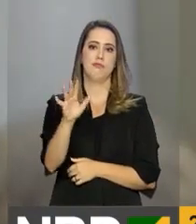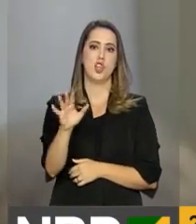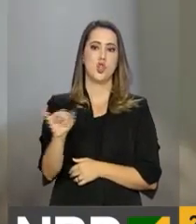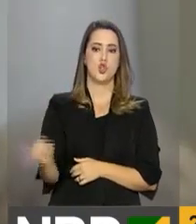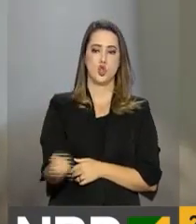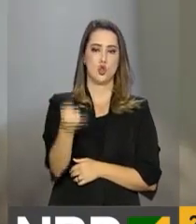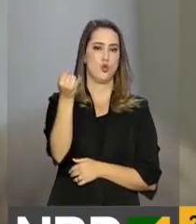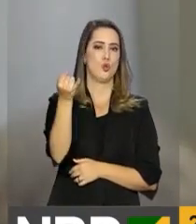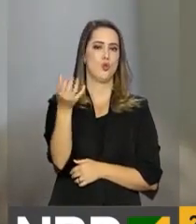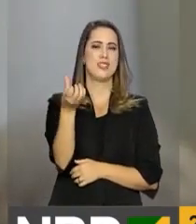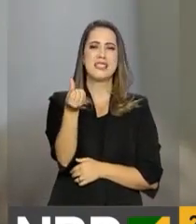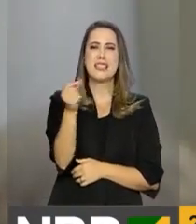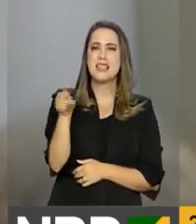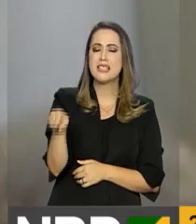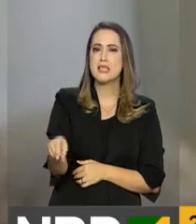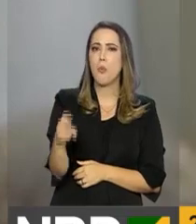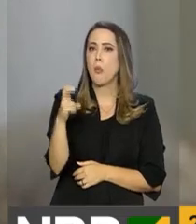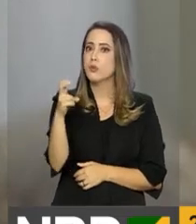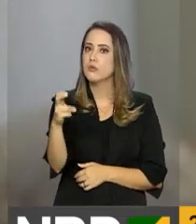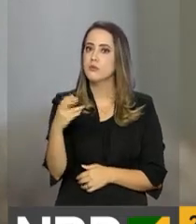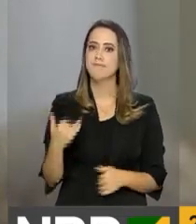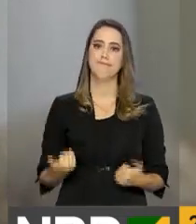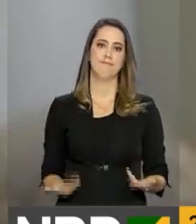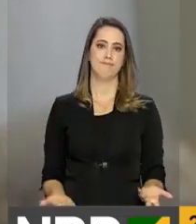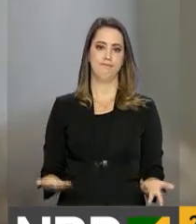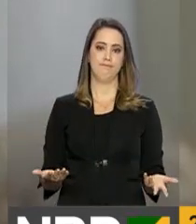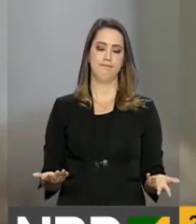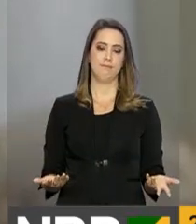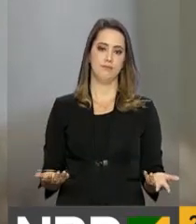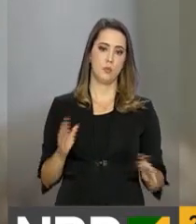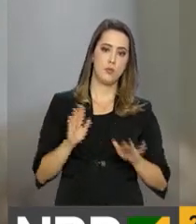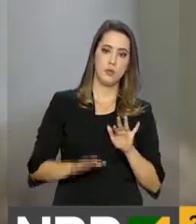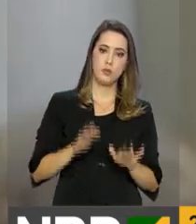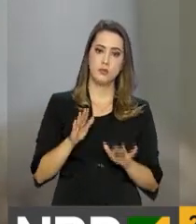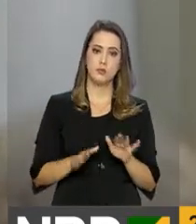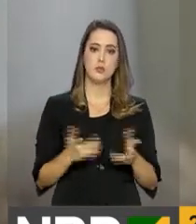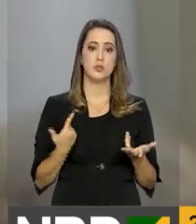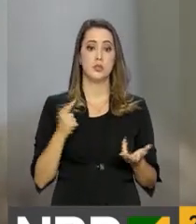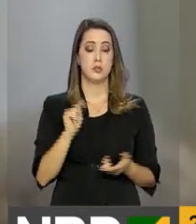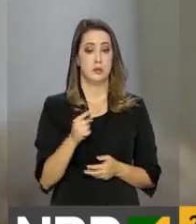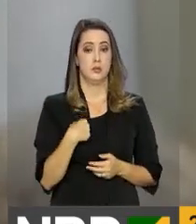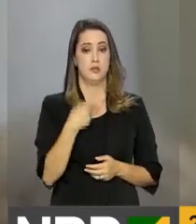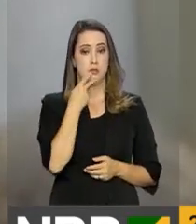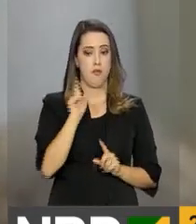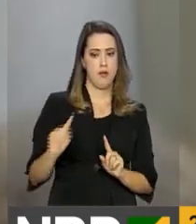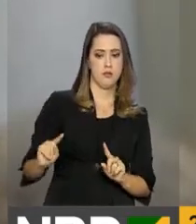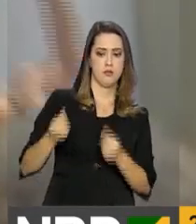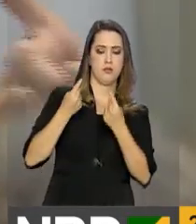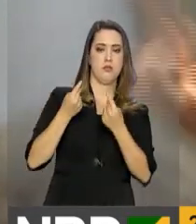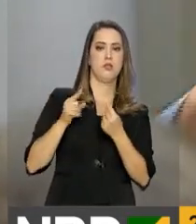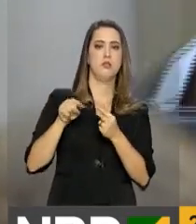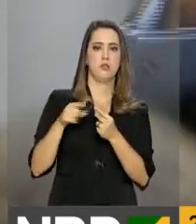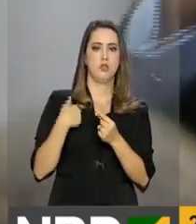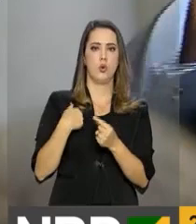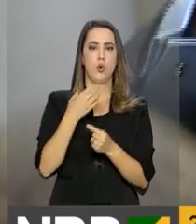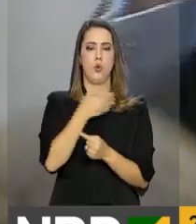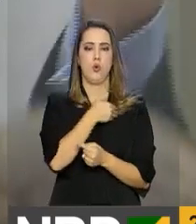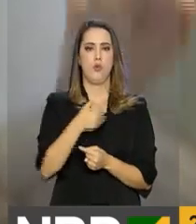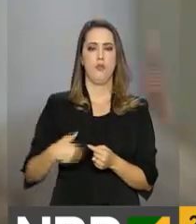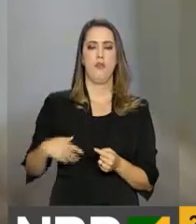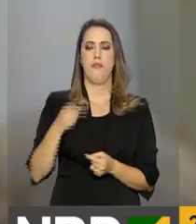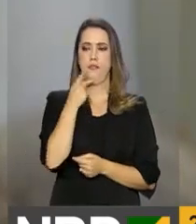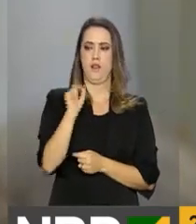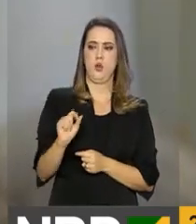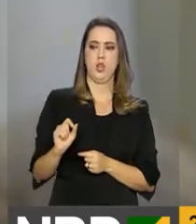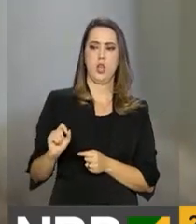a 6,5, não é? Eu até de vez em quando digo, interessante, quem se opuser ao governo vai ter que dizer, eu não sou a